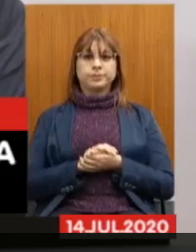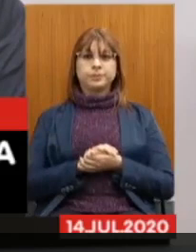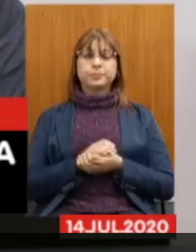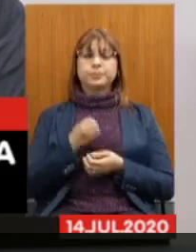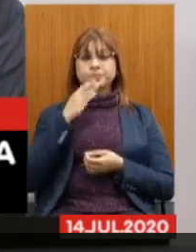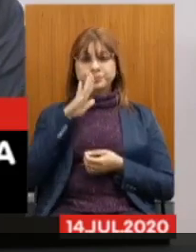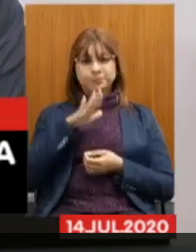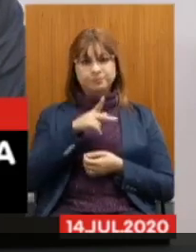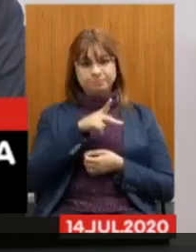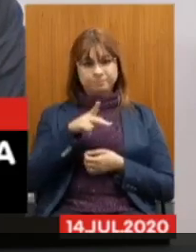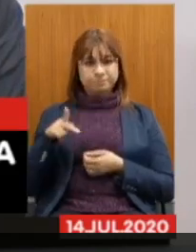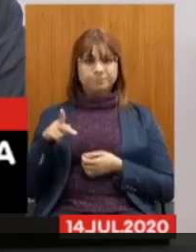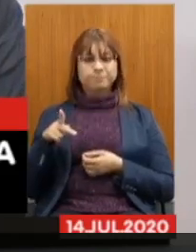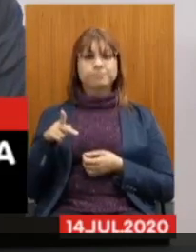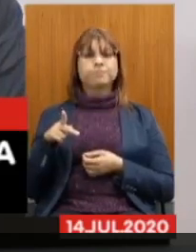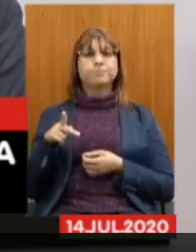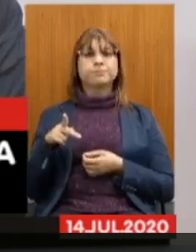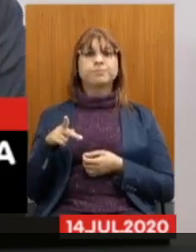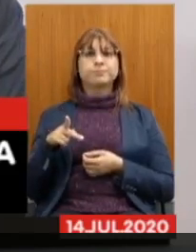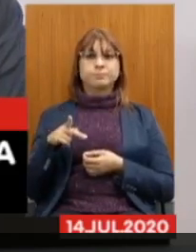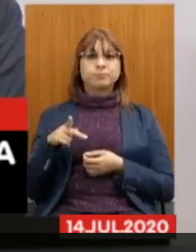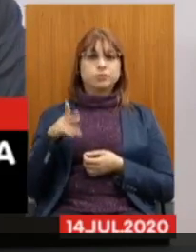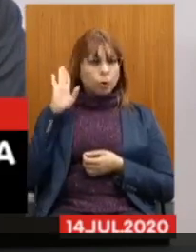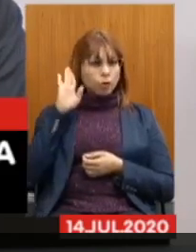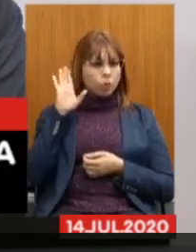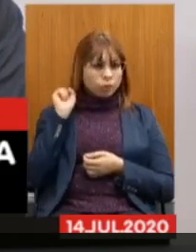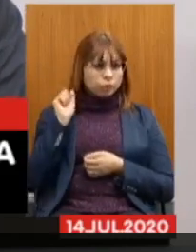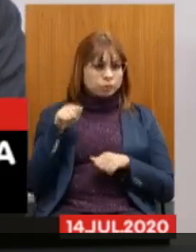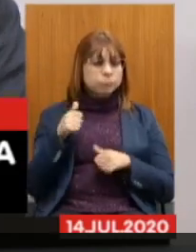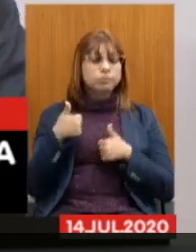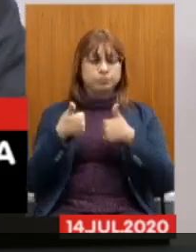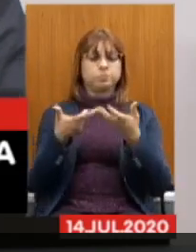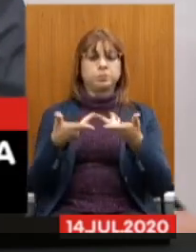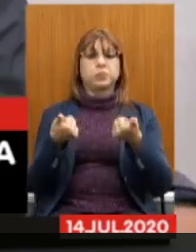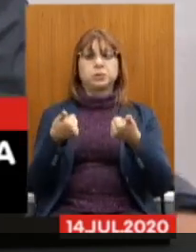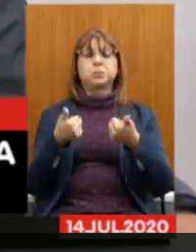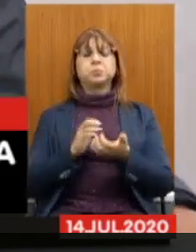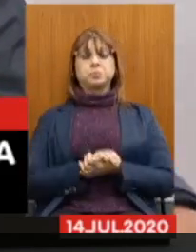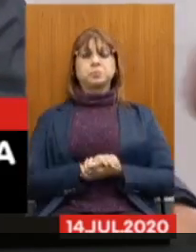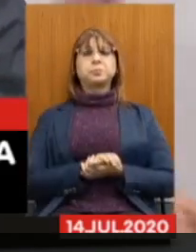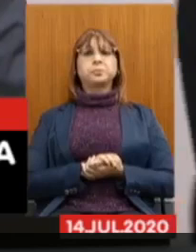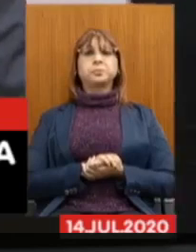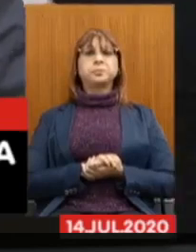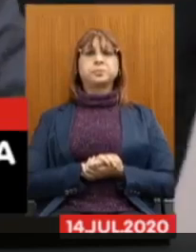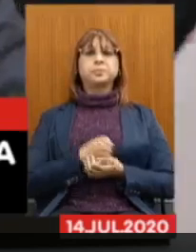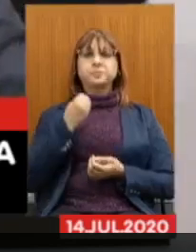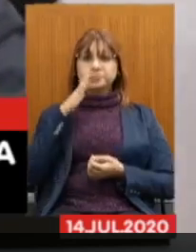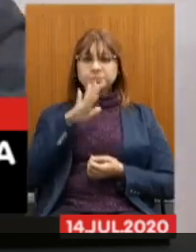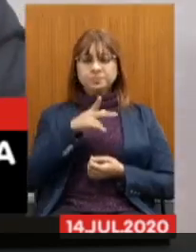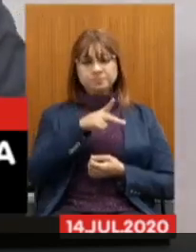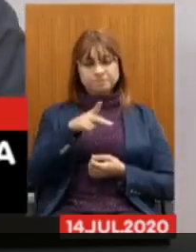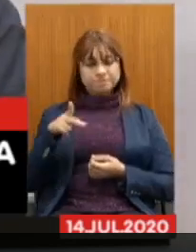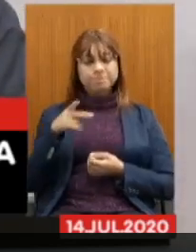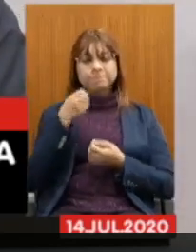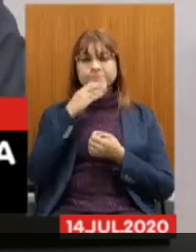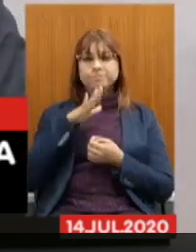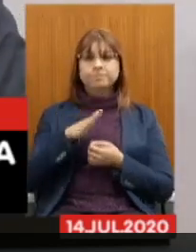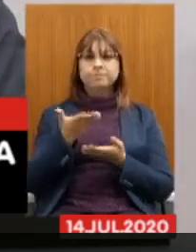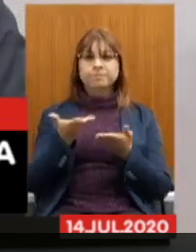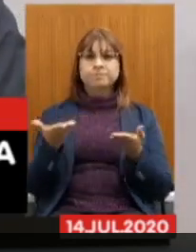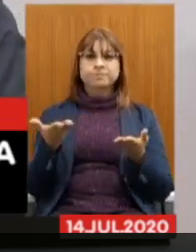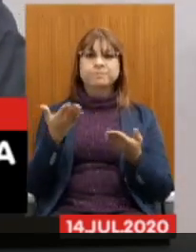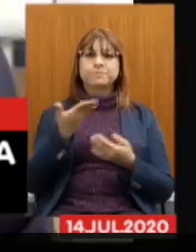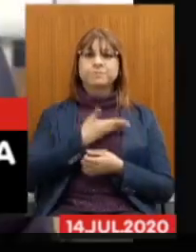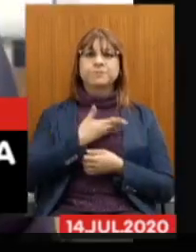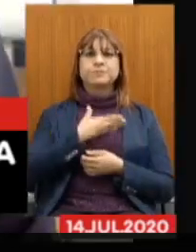Boa tarde, presidente. Boa tarde, está me ouvindo? Perfeitamente, deputado. Boa tarde, presidente. Boa tarde a todos os colegas